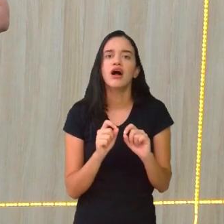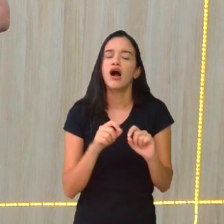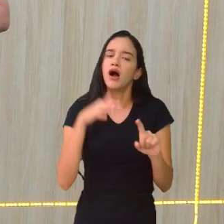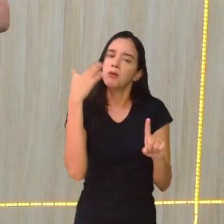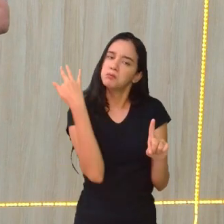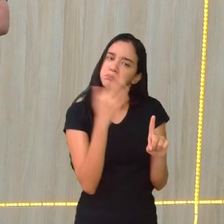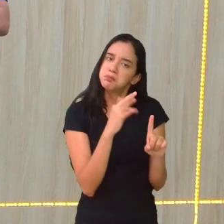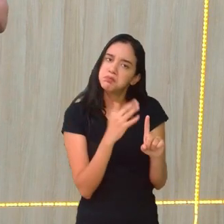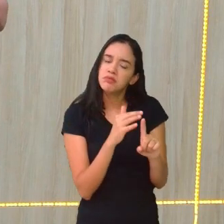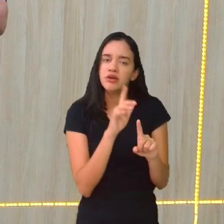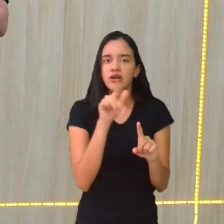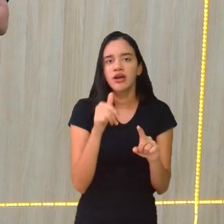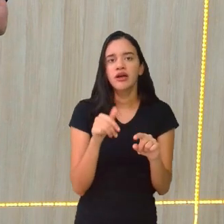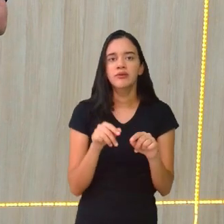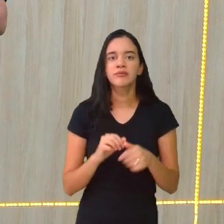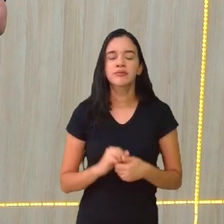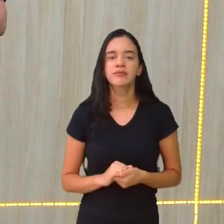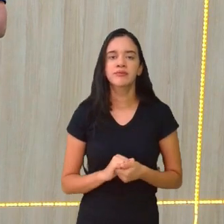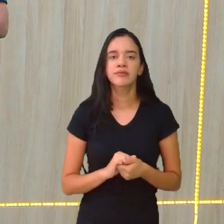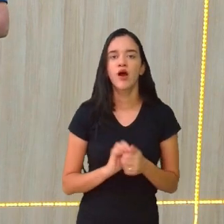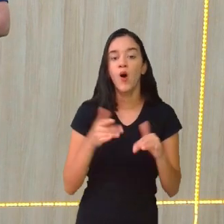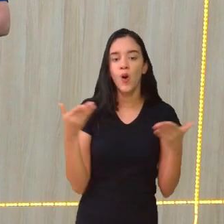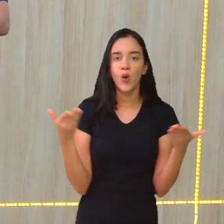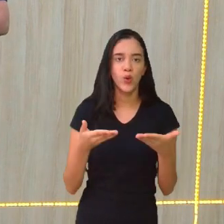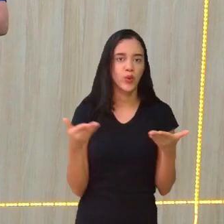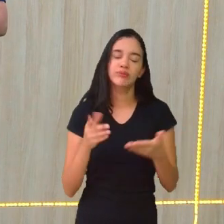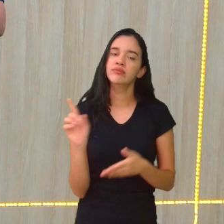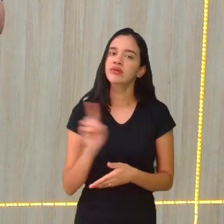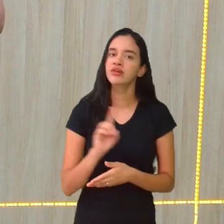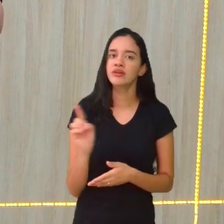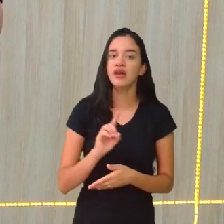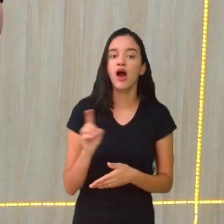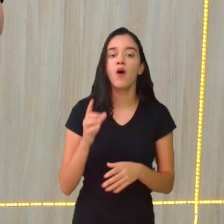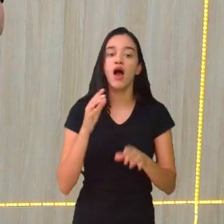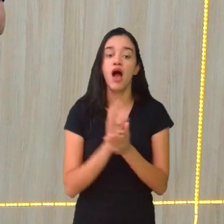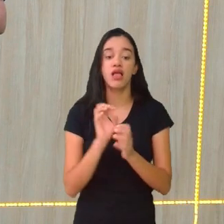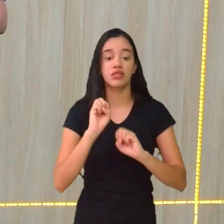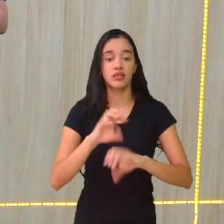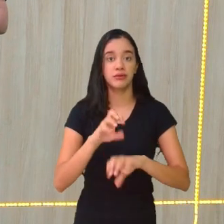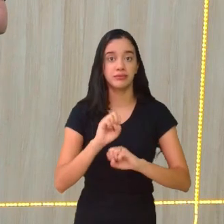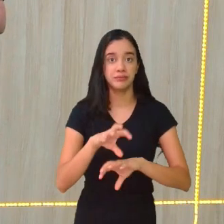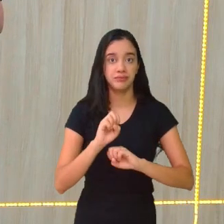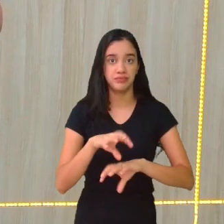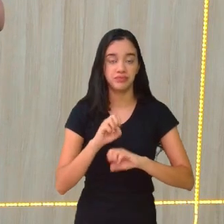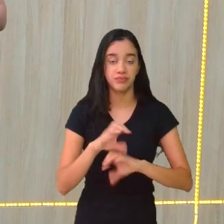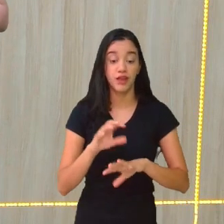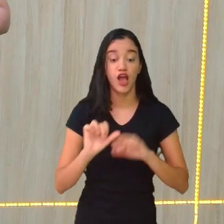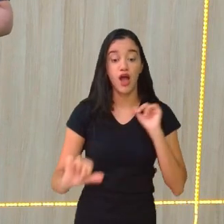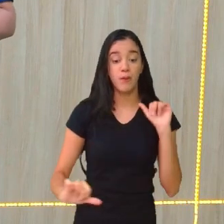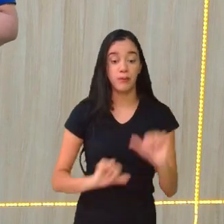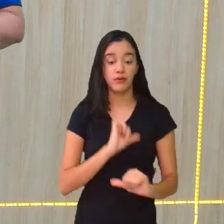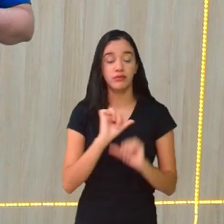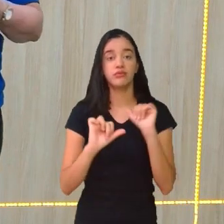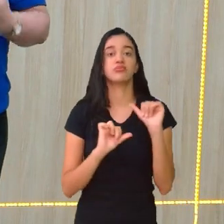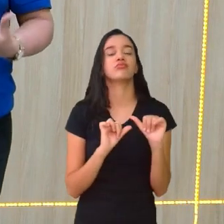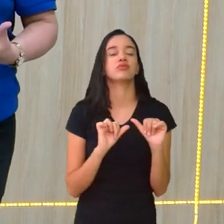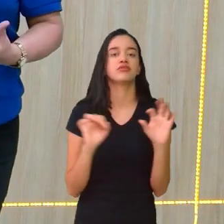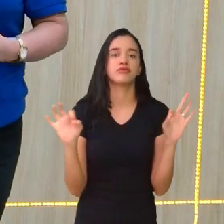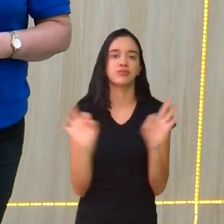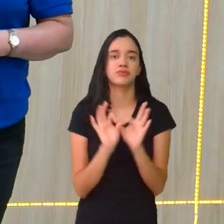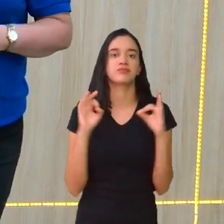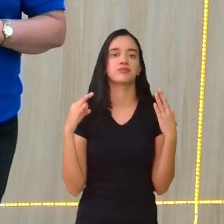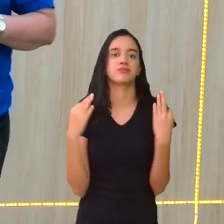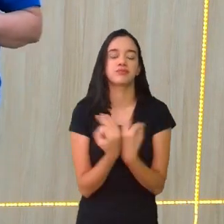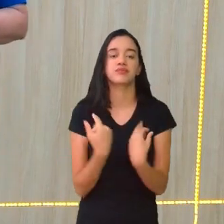tirar notas altas. Hoje não, não é? A educação, ela mudou, não é? A educação